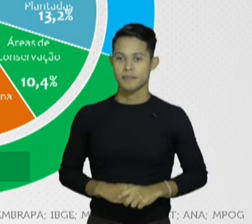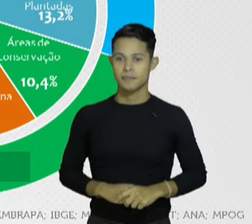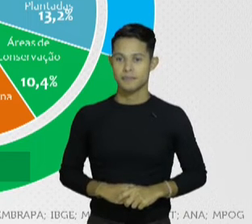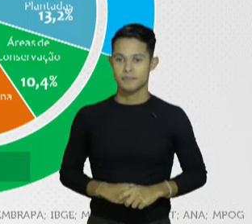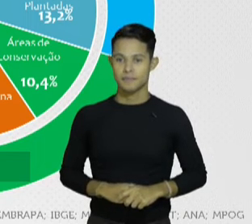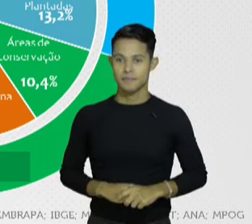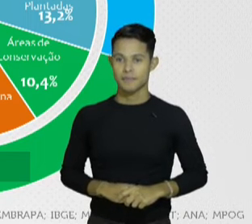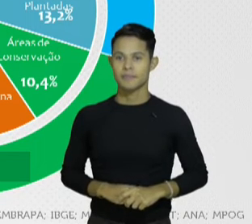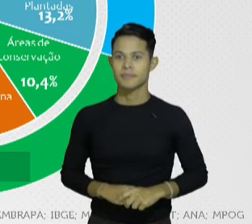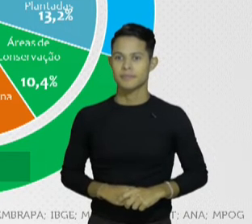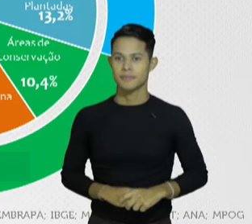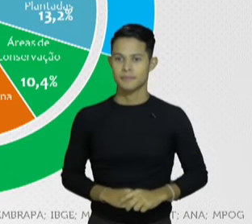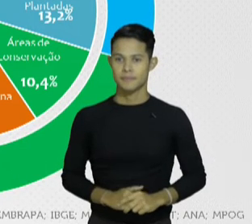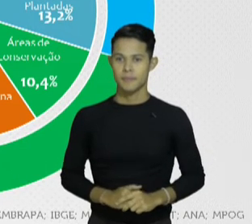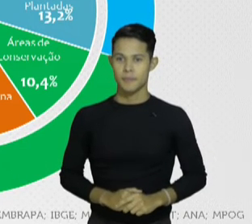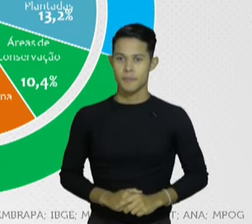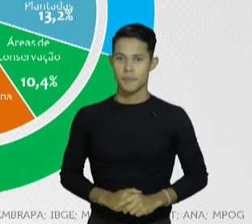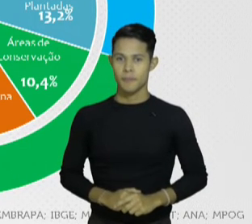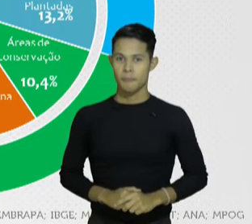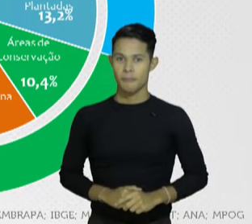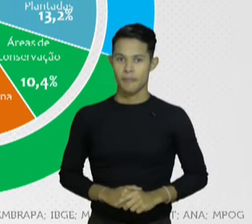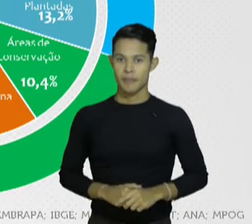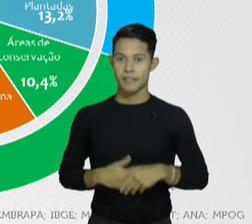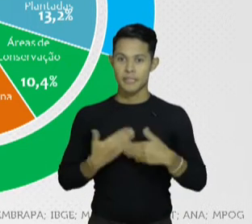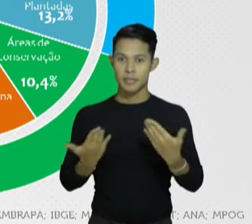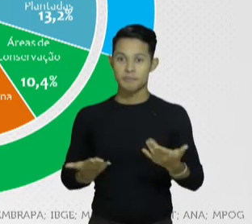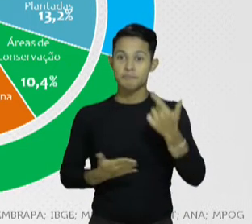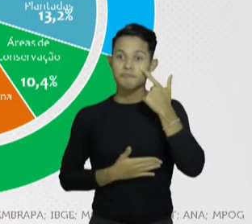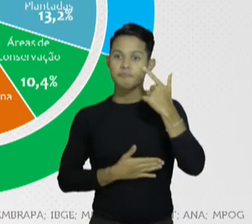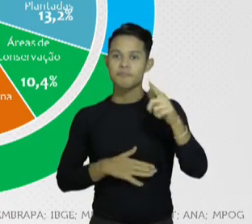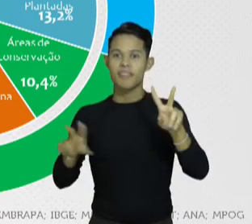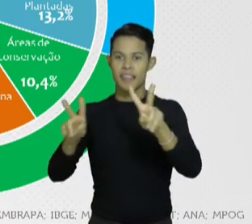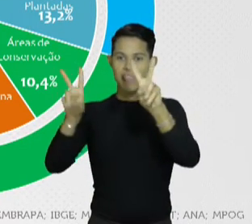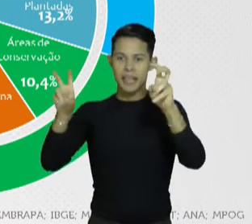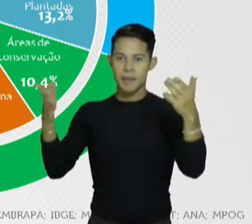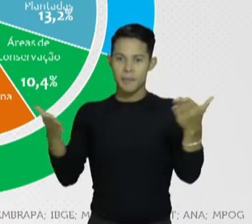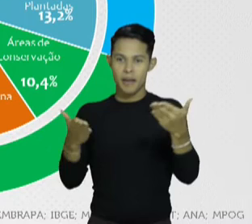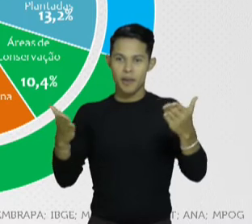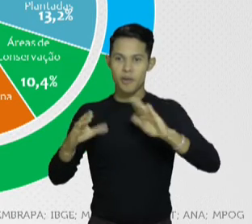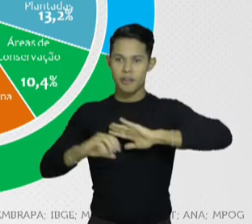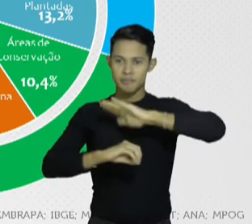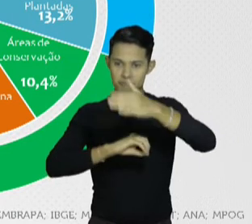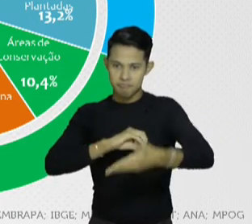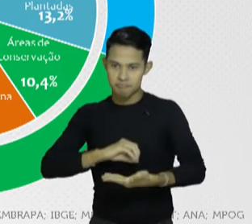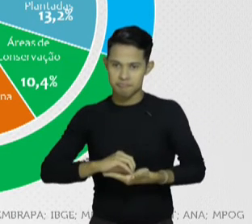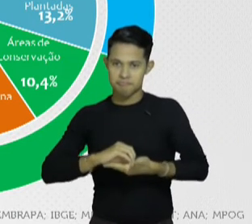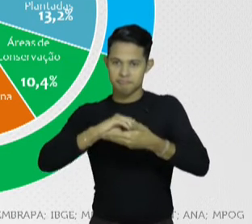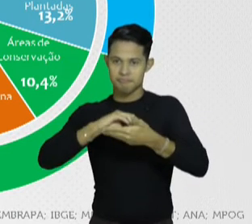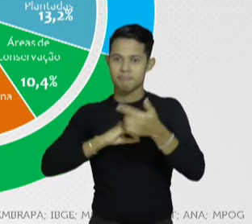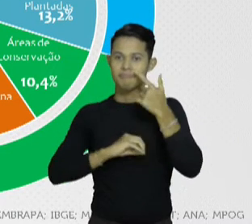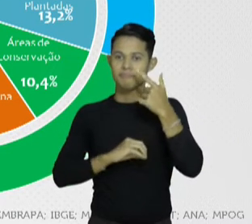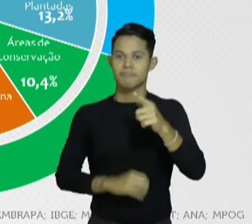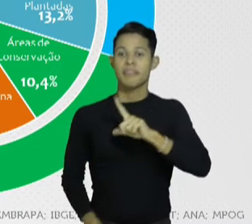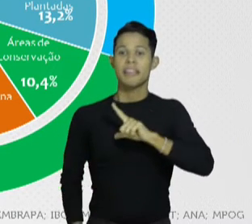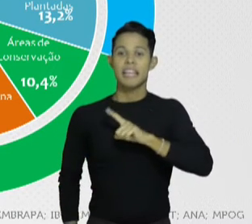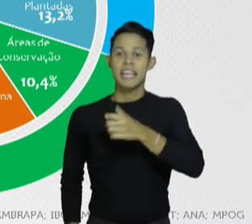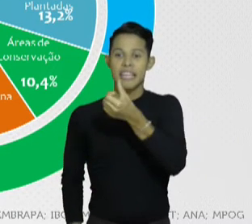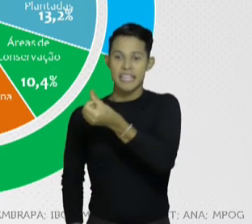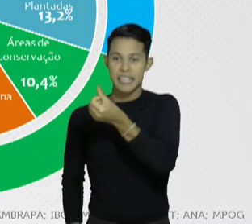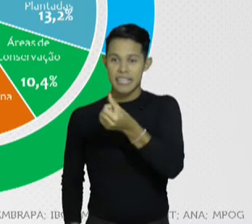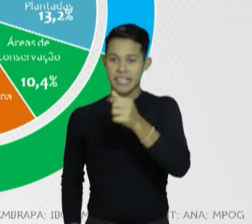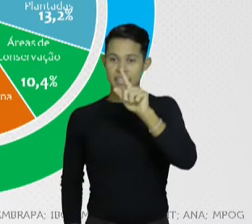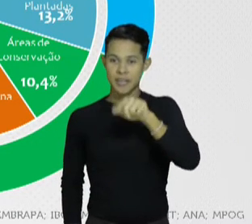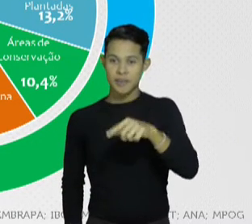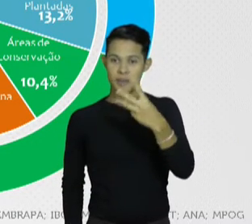de Deus né colocar esse bode na sala e nós provar que temos 66,3